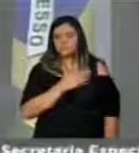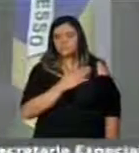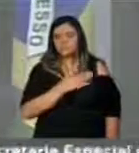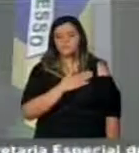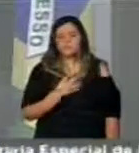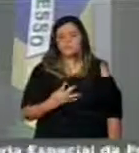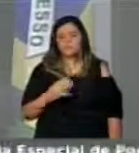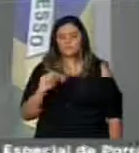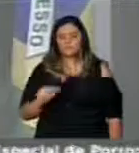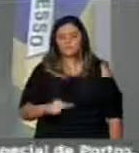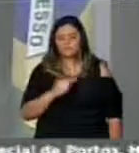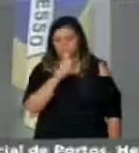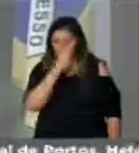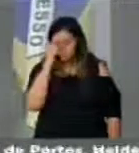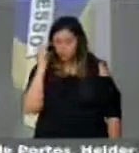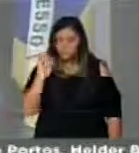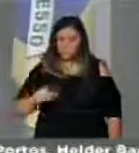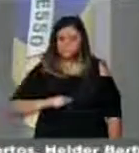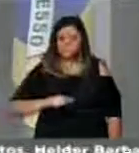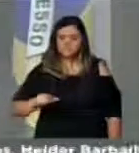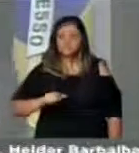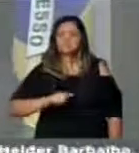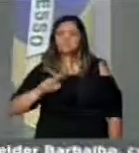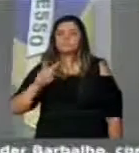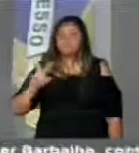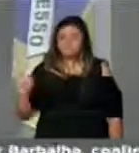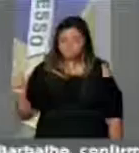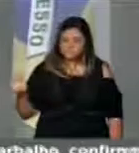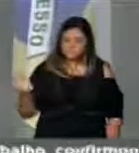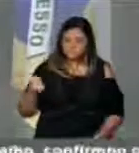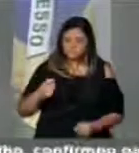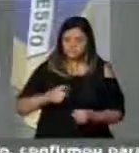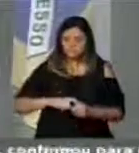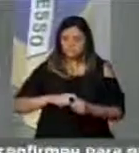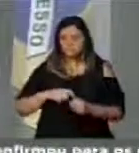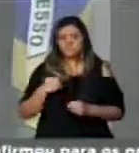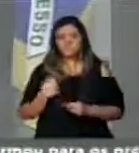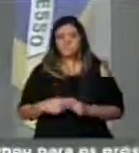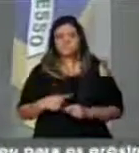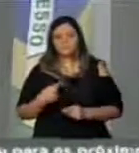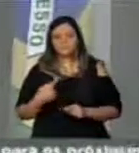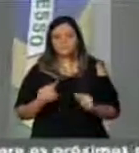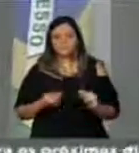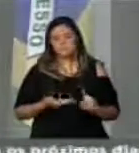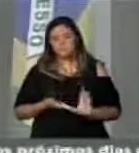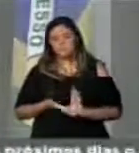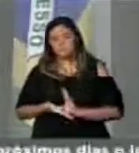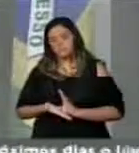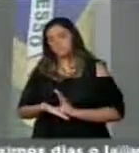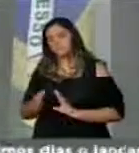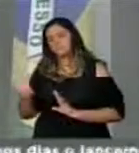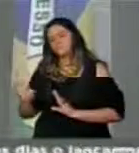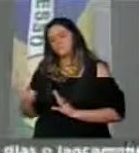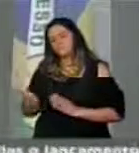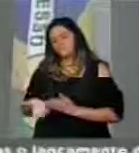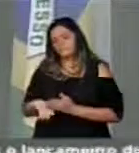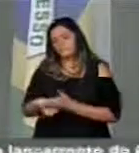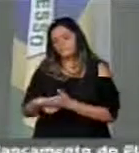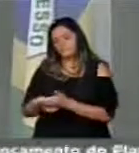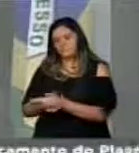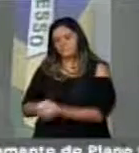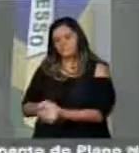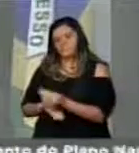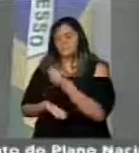bancada priorizou o recurso necessário press obra de fundamental importância para levar a água para o sertão cearense e